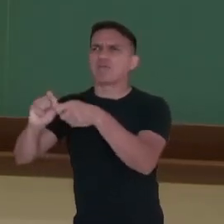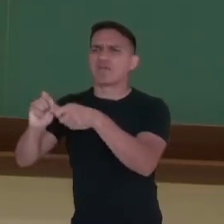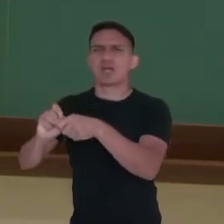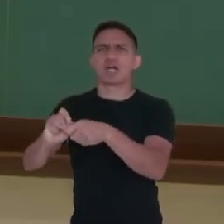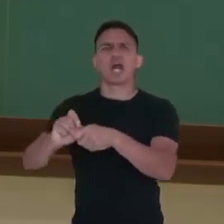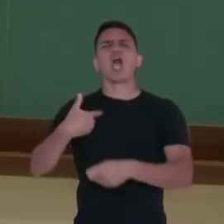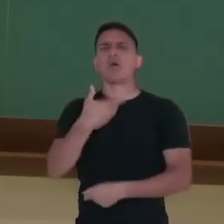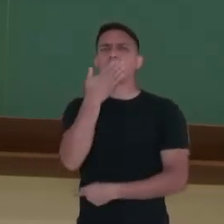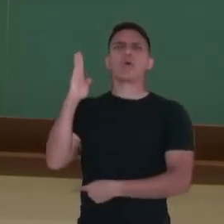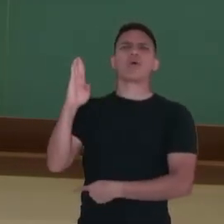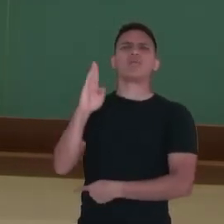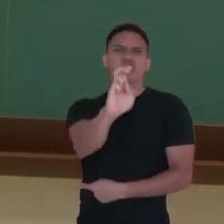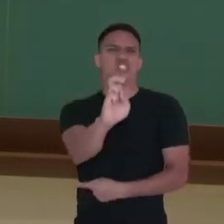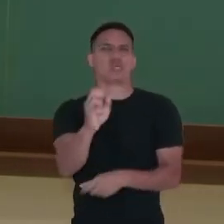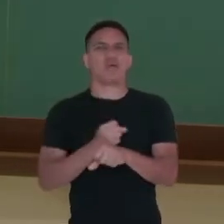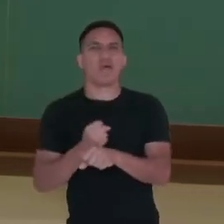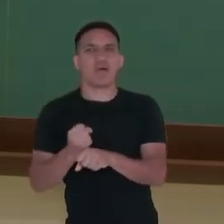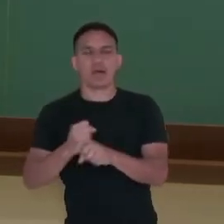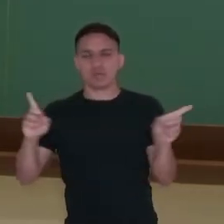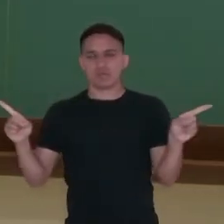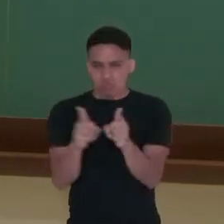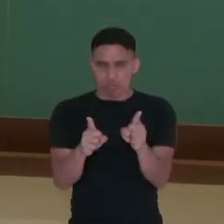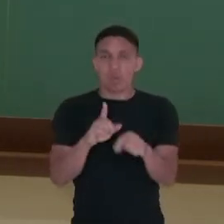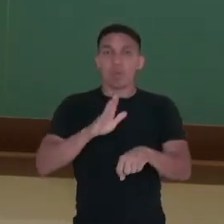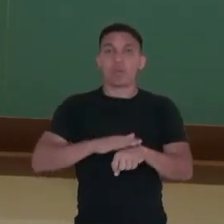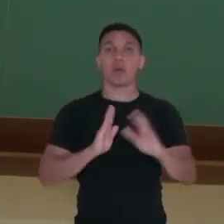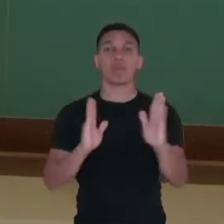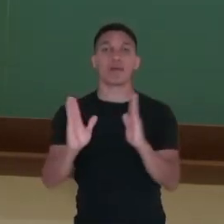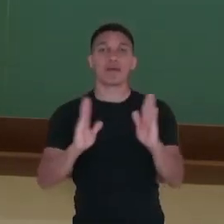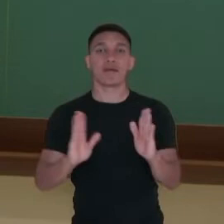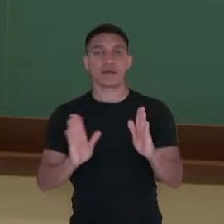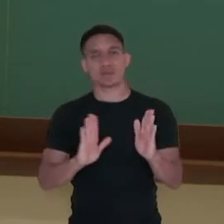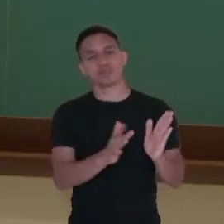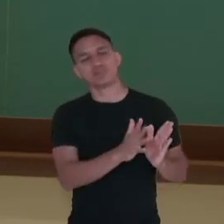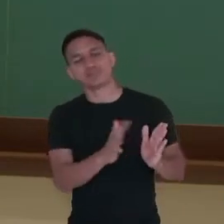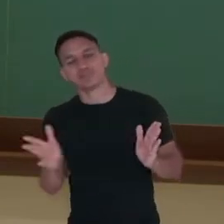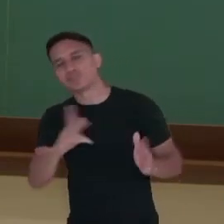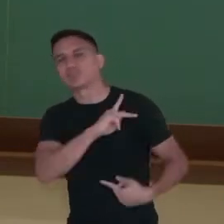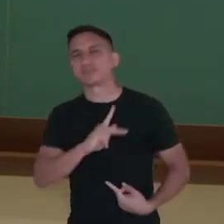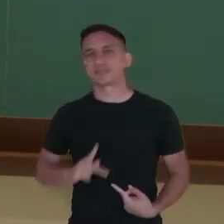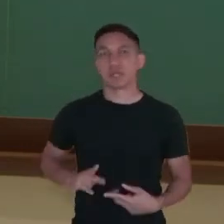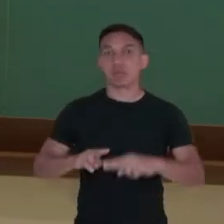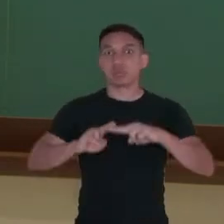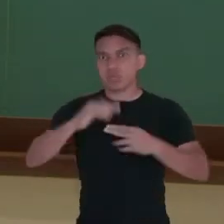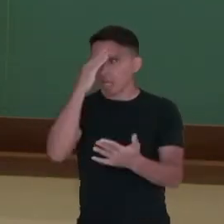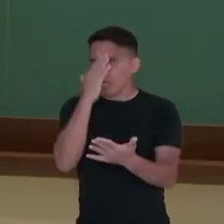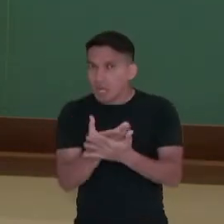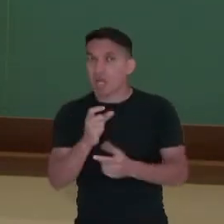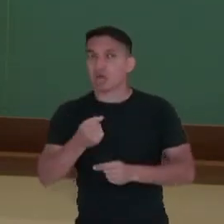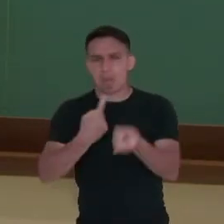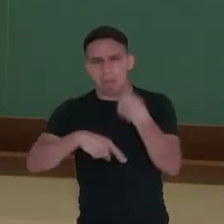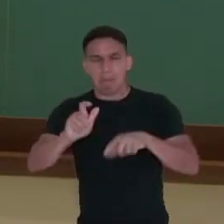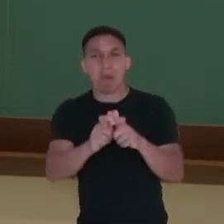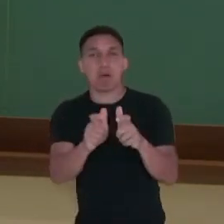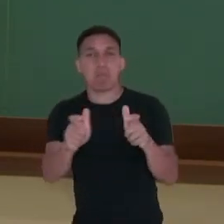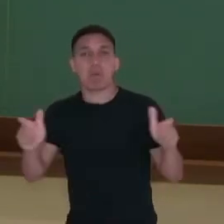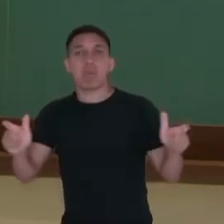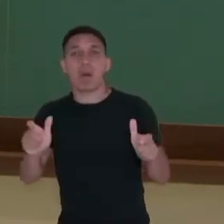apenas 5 anos a duração de seu mandato. Portanto, ele estava apostando num desenvolvimento